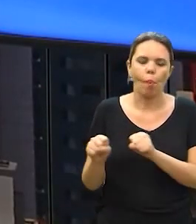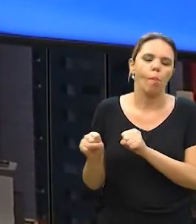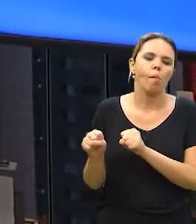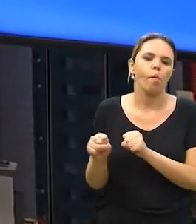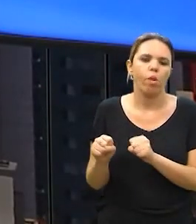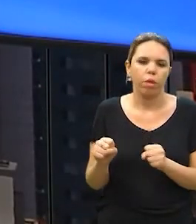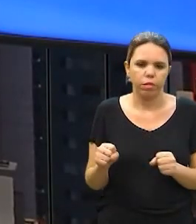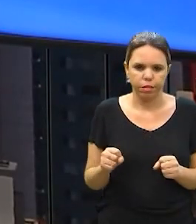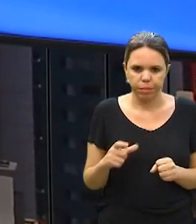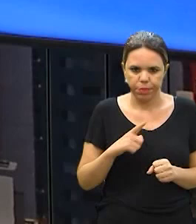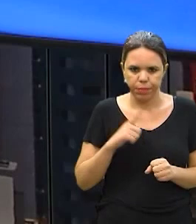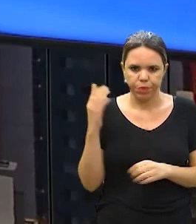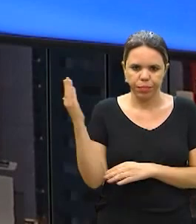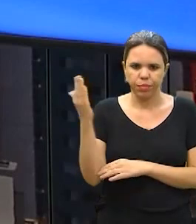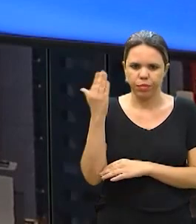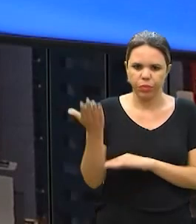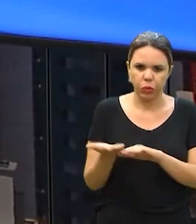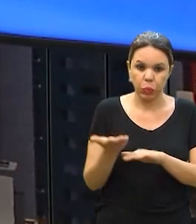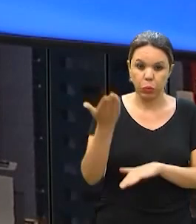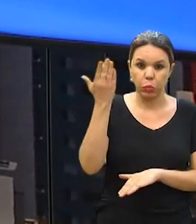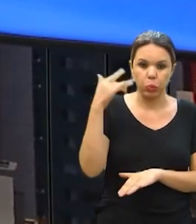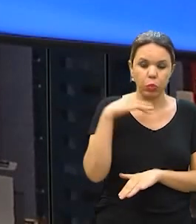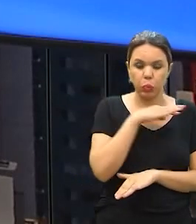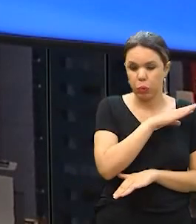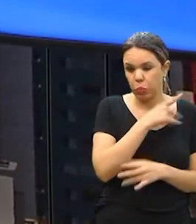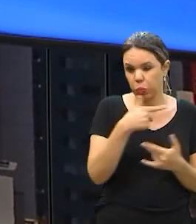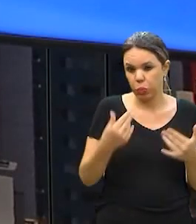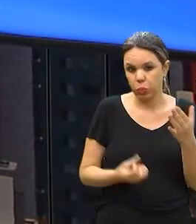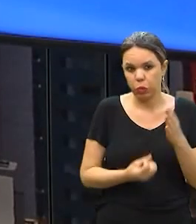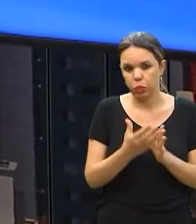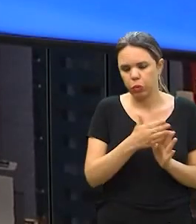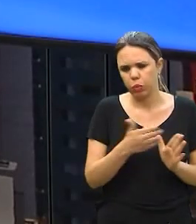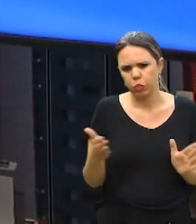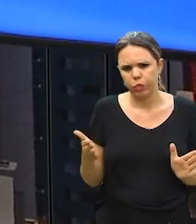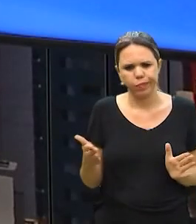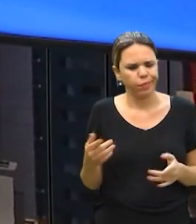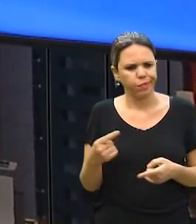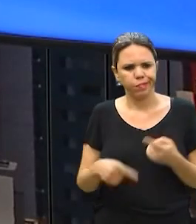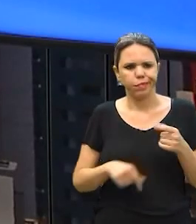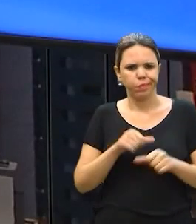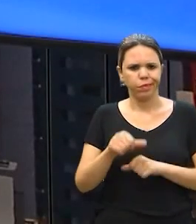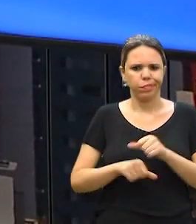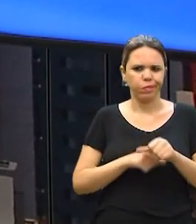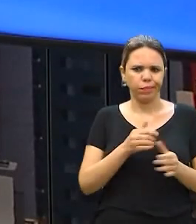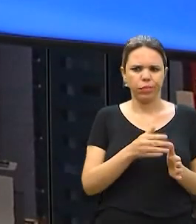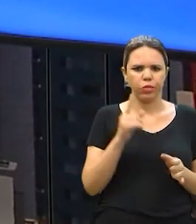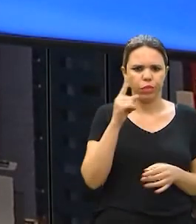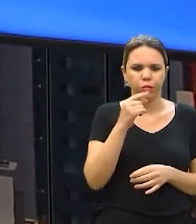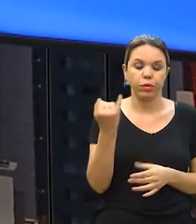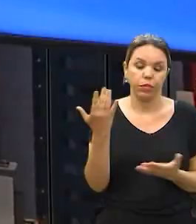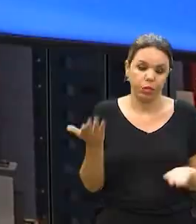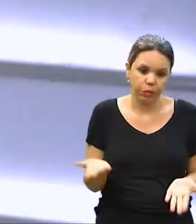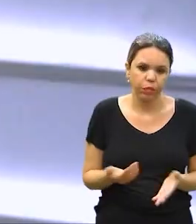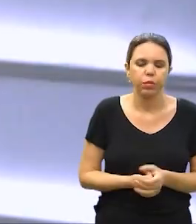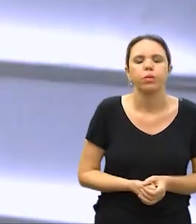praticamente, tivemos temperaturas altíssimas, muita coisa acontecendo que torna esse curso muito importante,